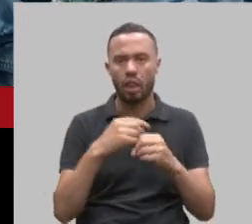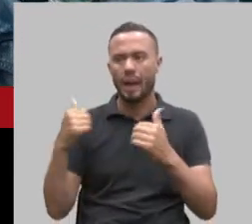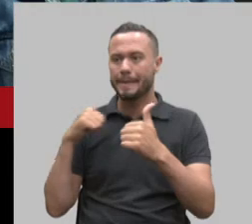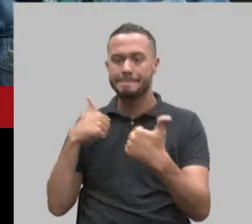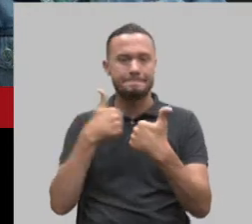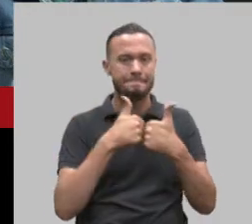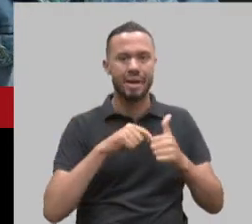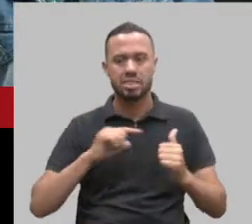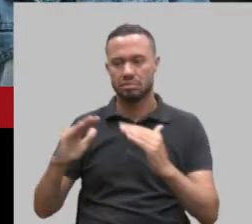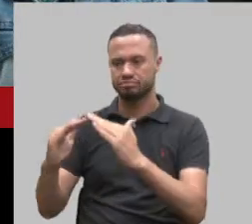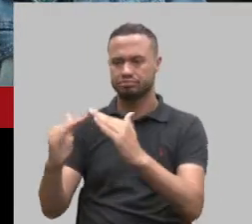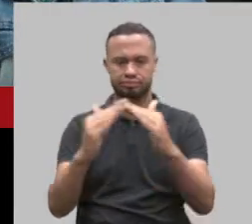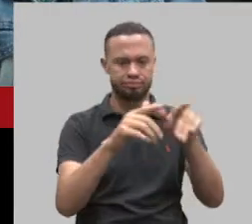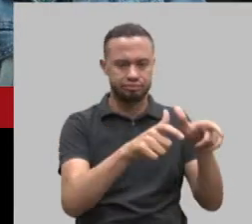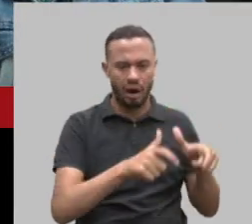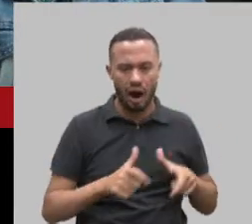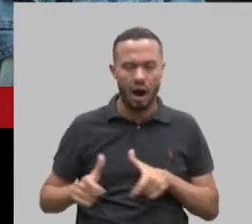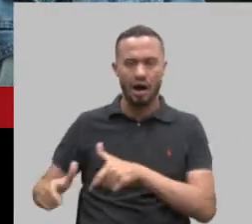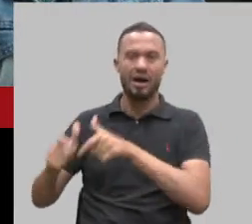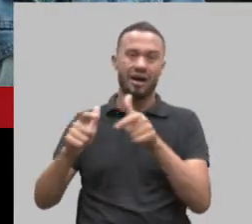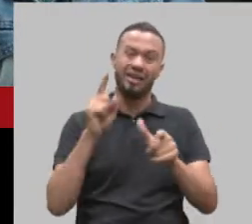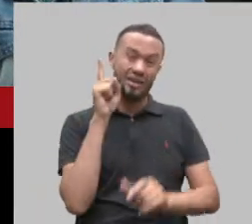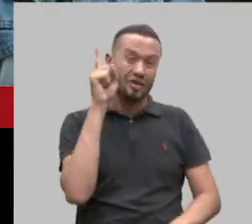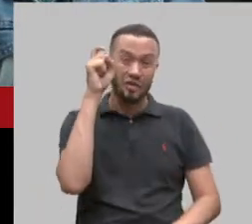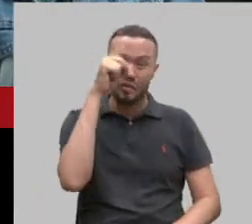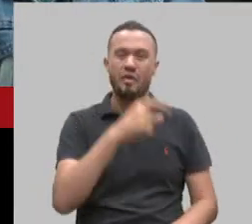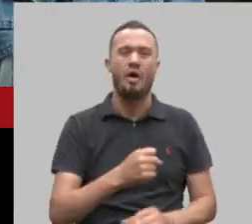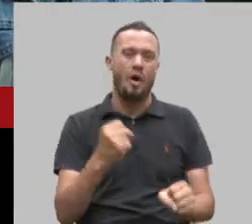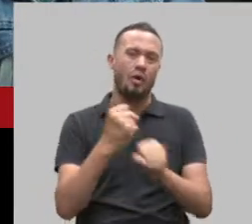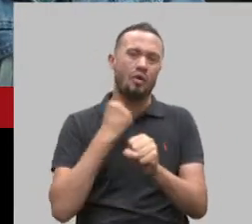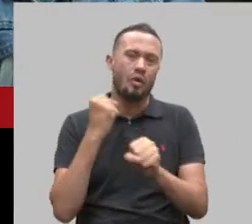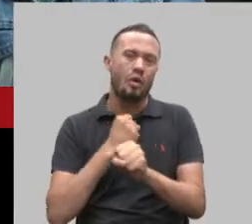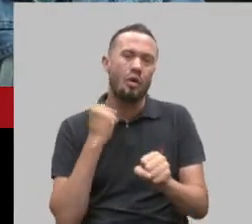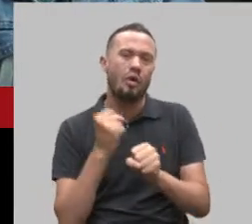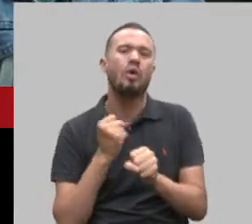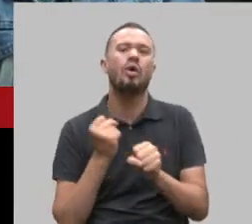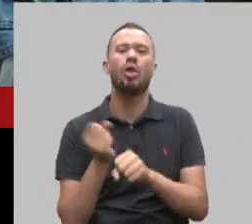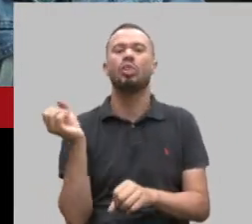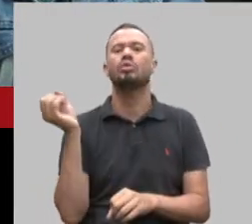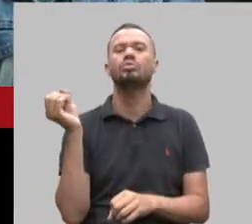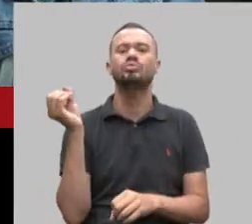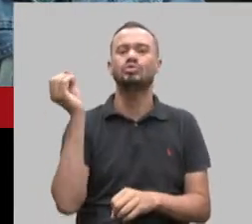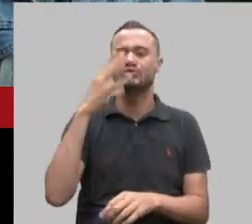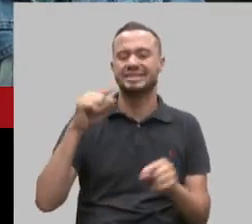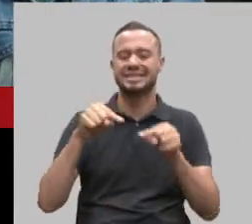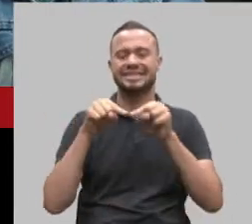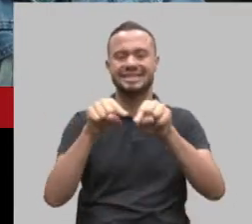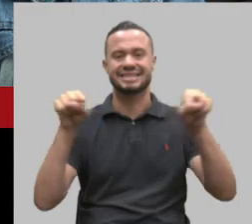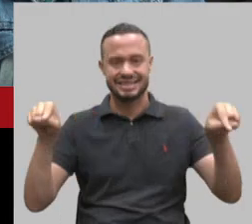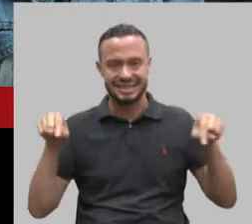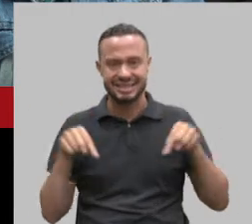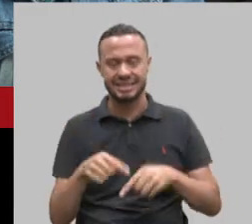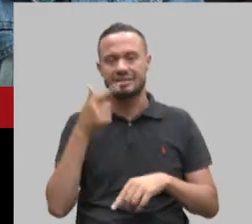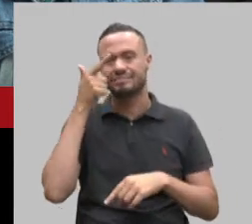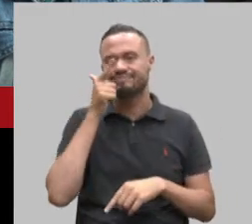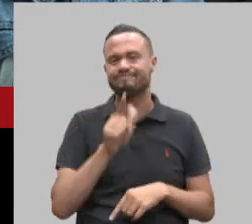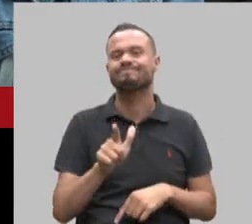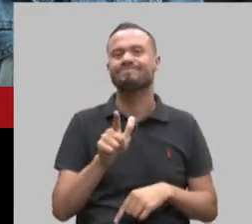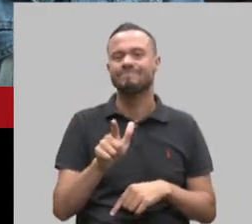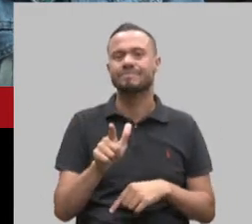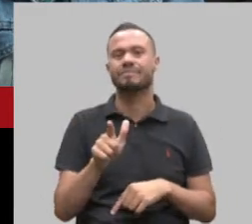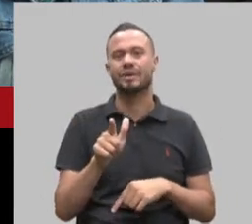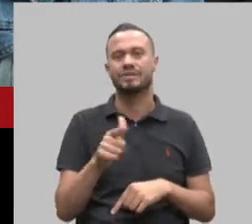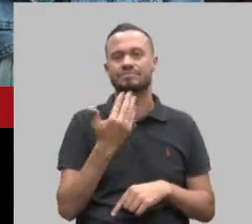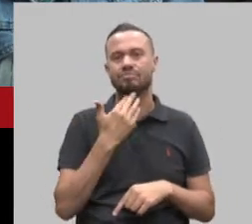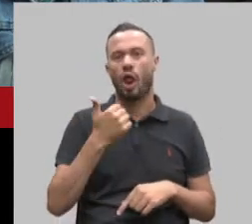diversas então fica inviável a constitução eh de novas salas para atender essa demanda sim é uma proposta